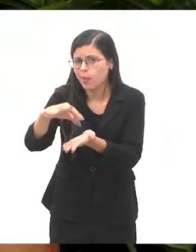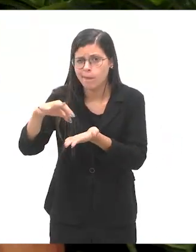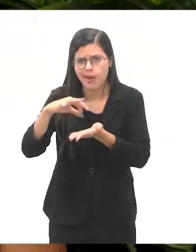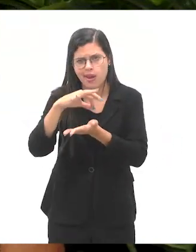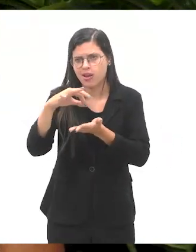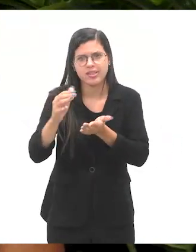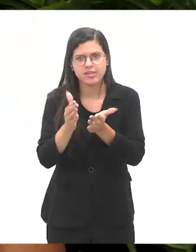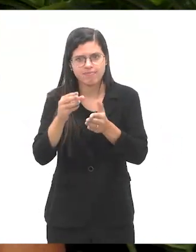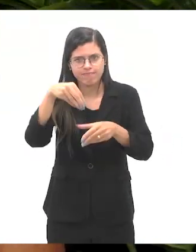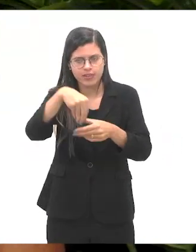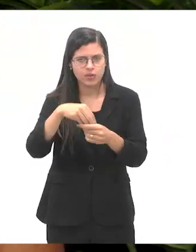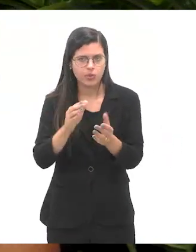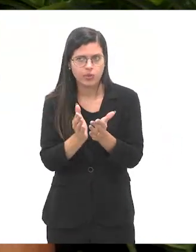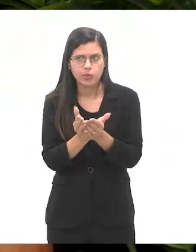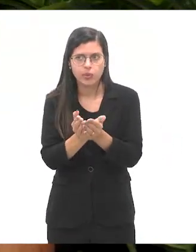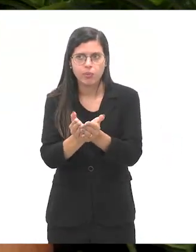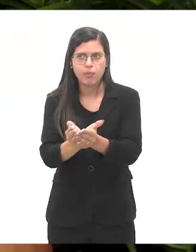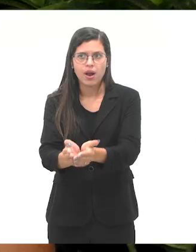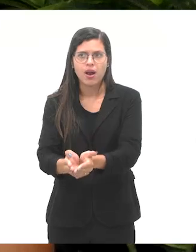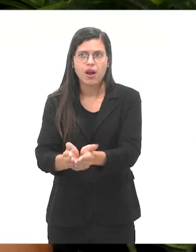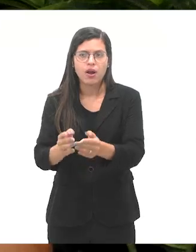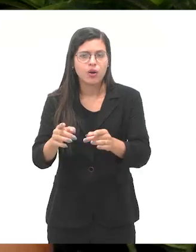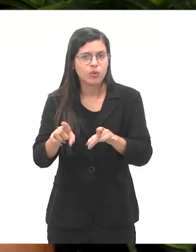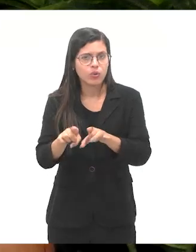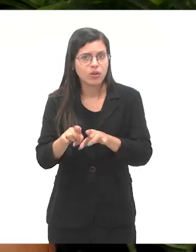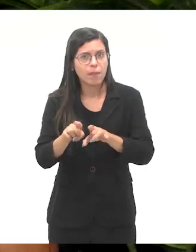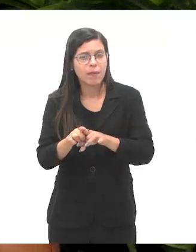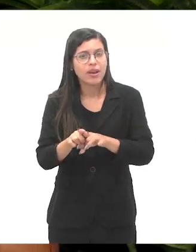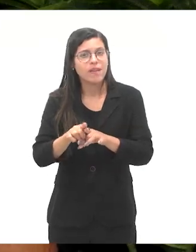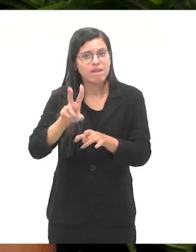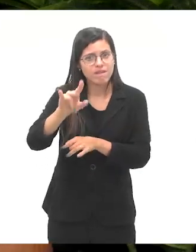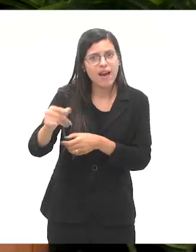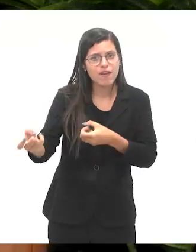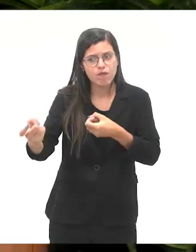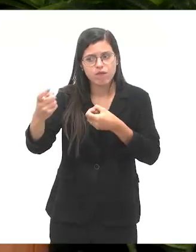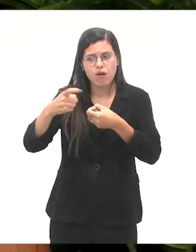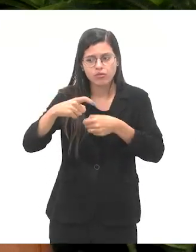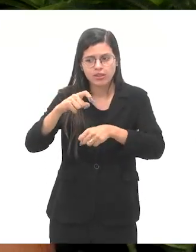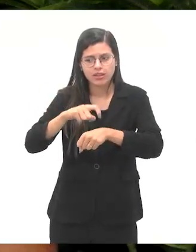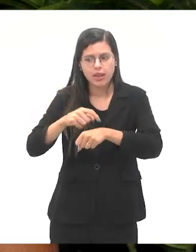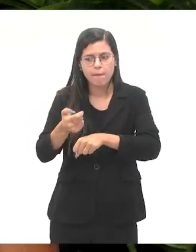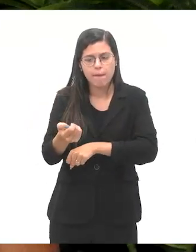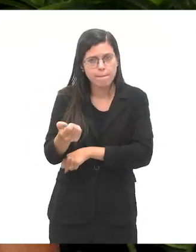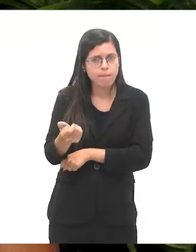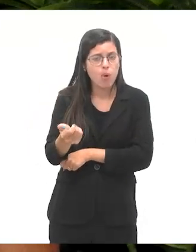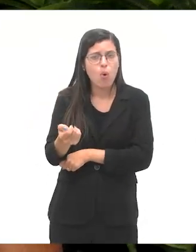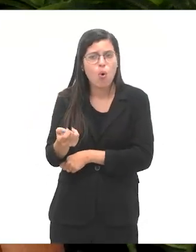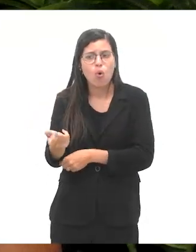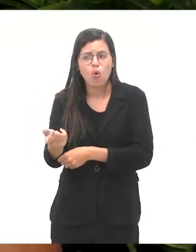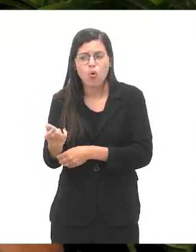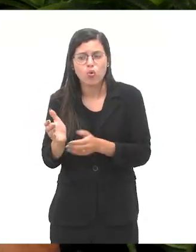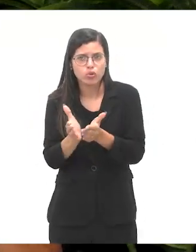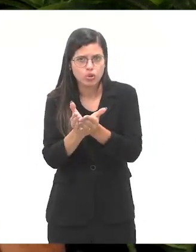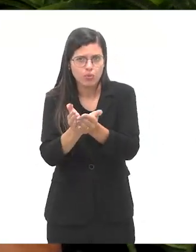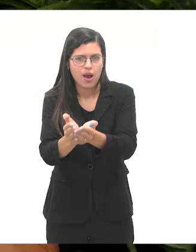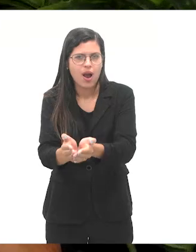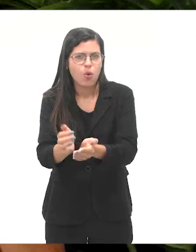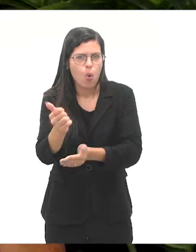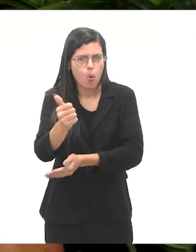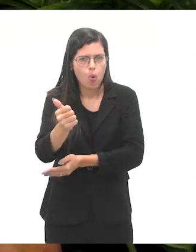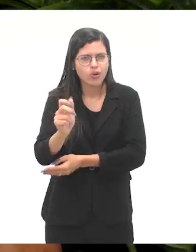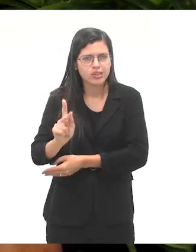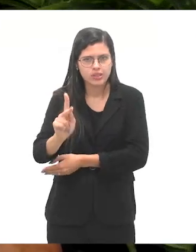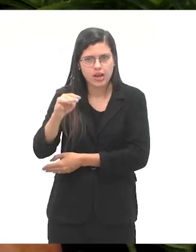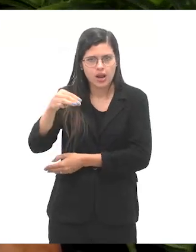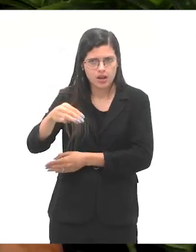um GPS nessas embarcações, e de baixa autonomia, né, eles vão e voltam no mesmo dia, ficam ali aproximadamente